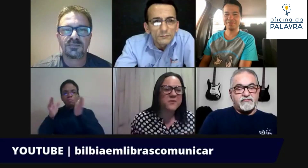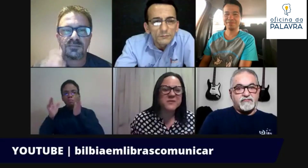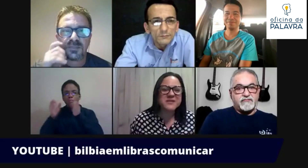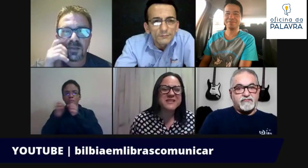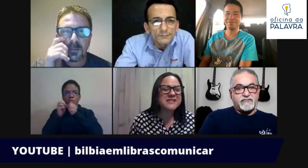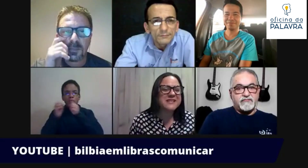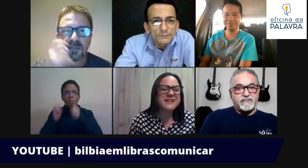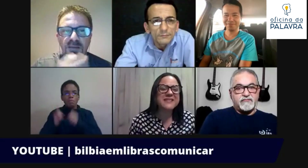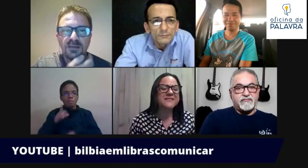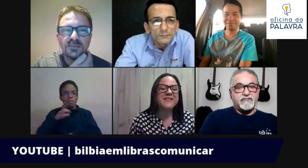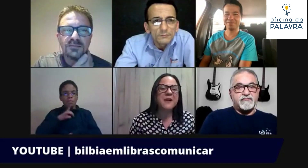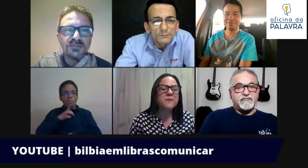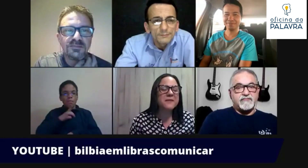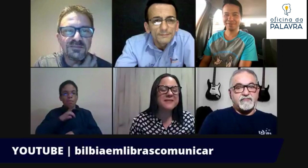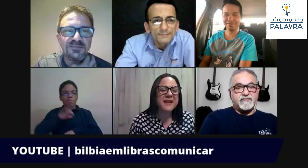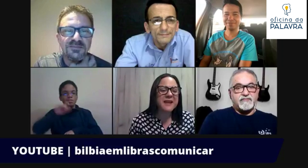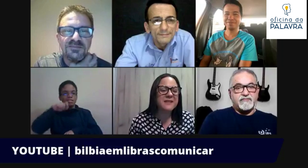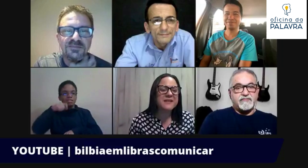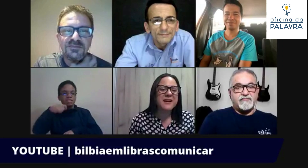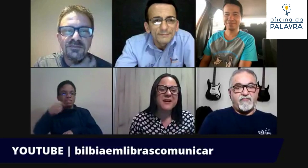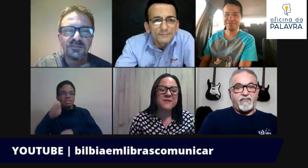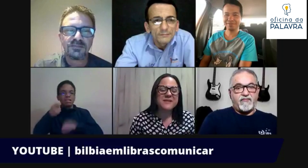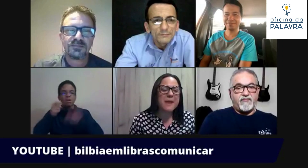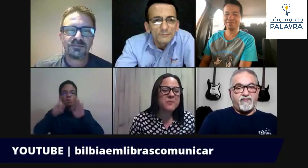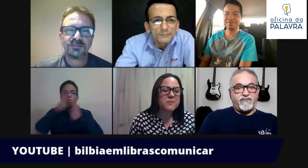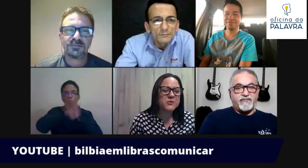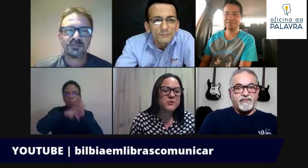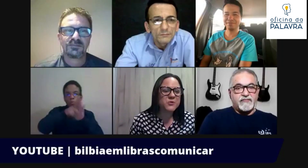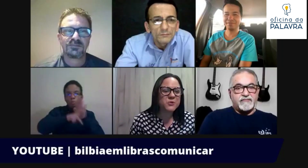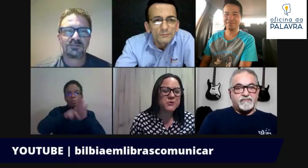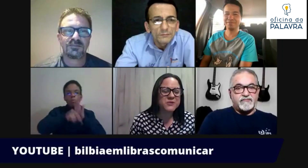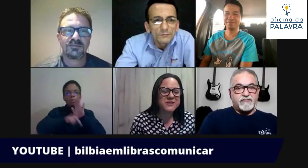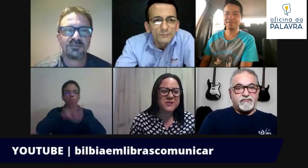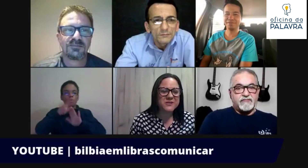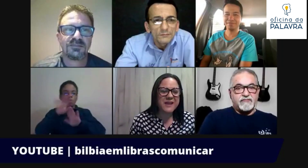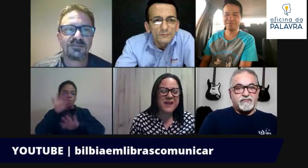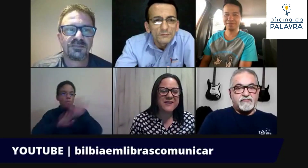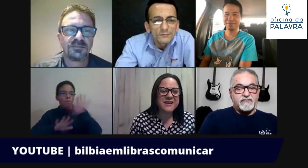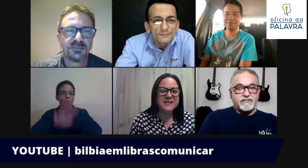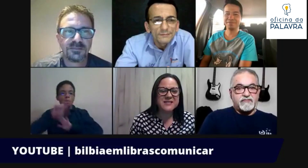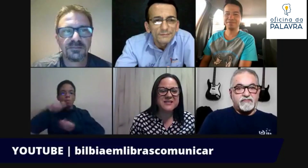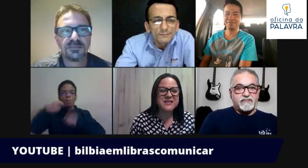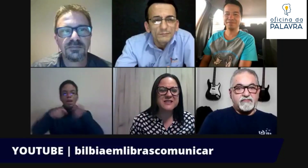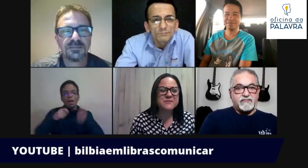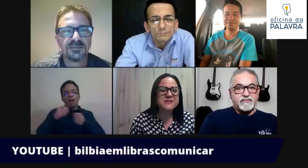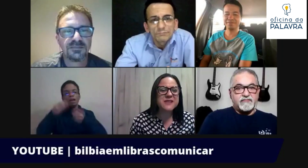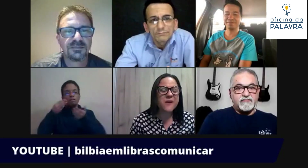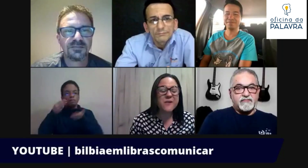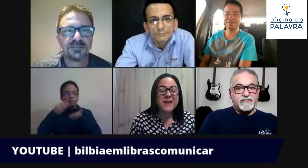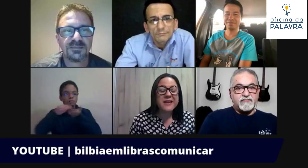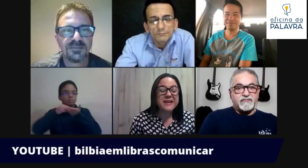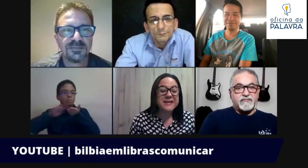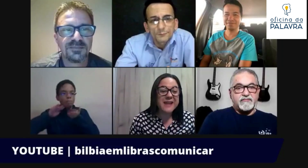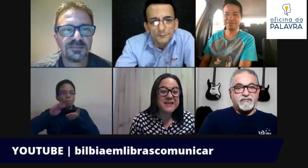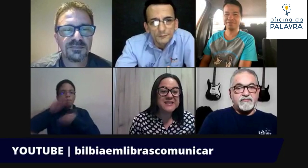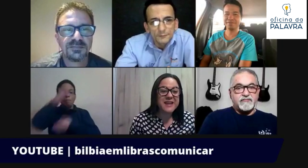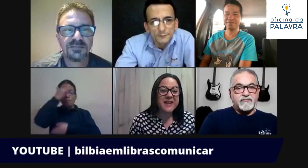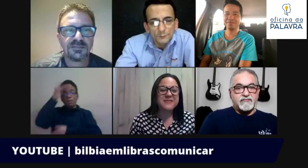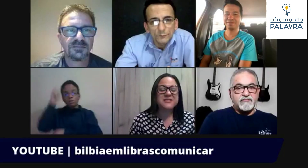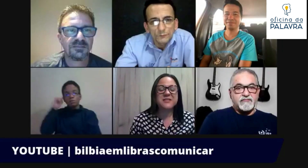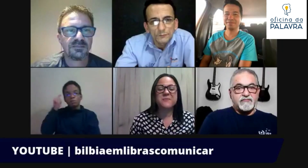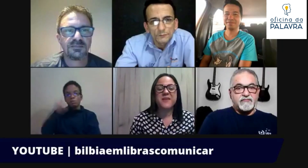sinal para os Mãos que Ensinam. Daí eu mandei um WhatsApp para os surdos, que eu tenho ali a lista de transmissão. E